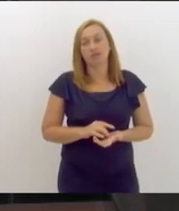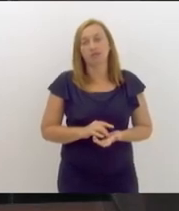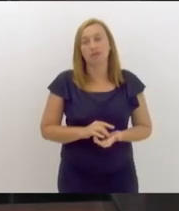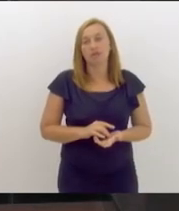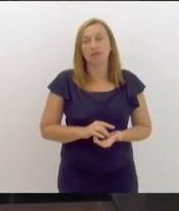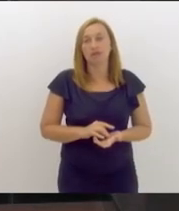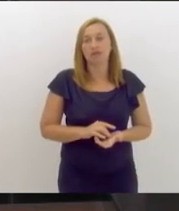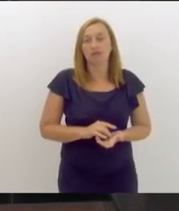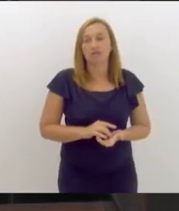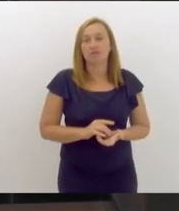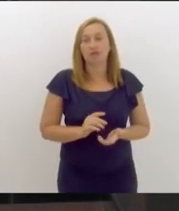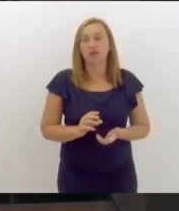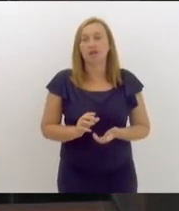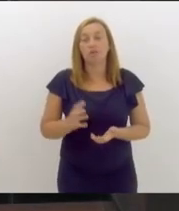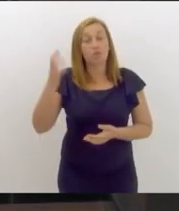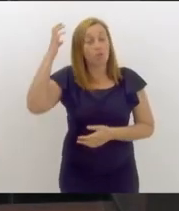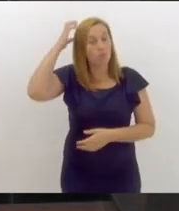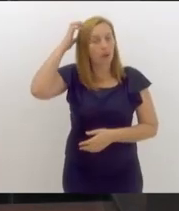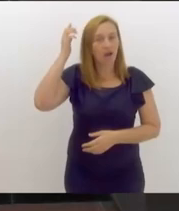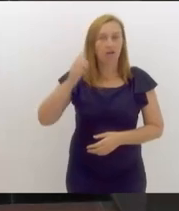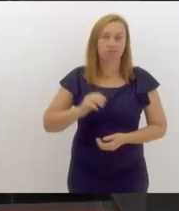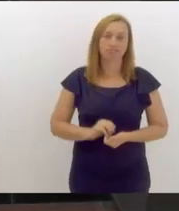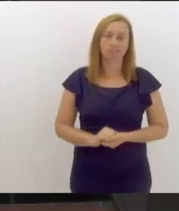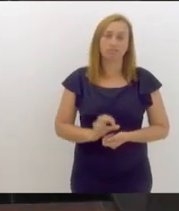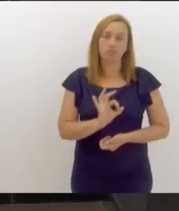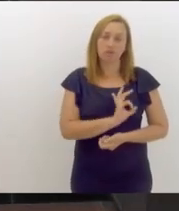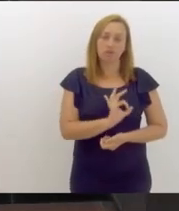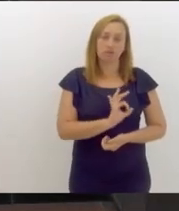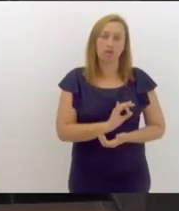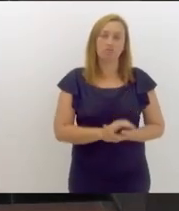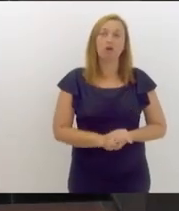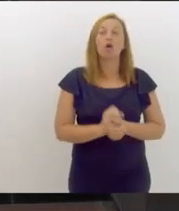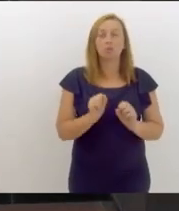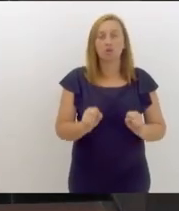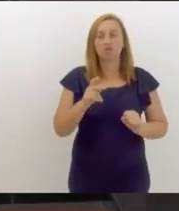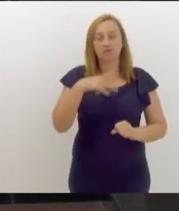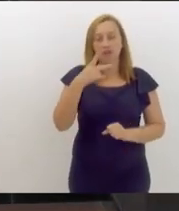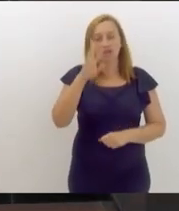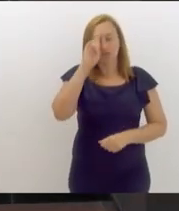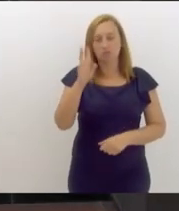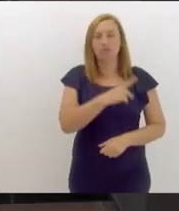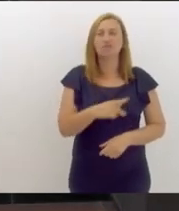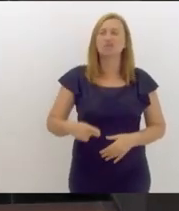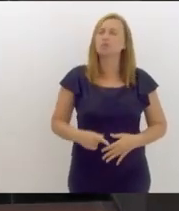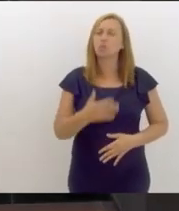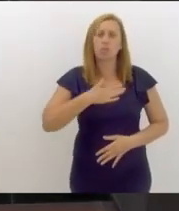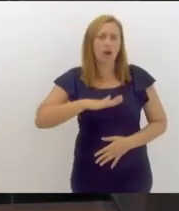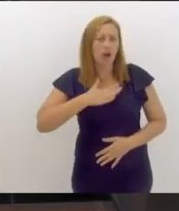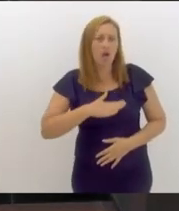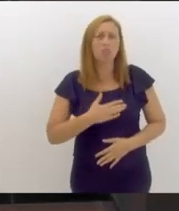para tentar incriminá-lo eu posso falar isso presente com grande tranquilidade